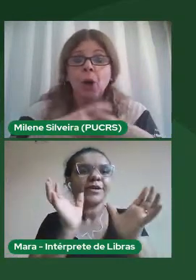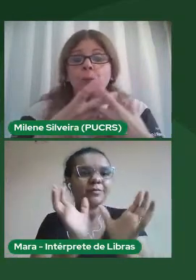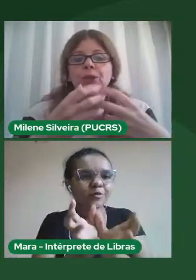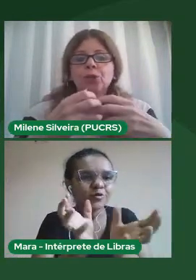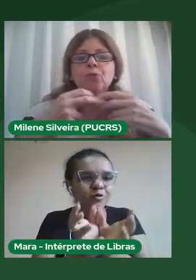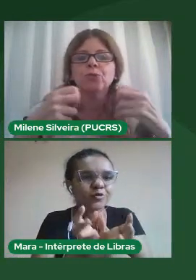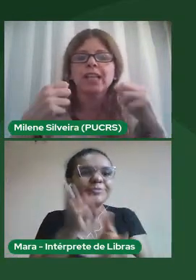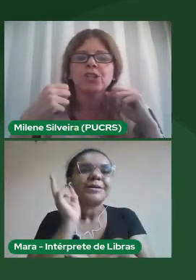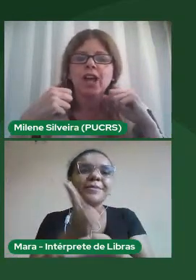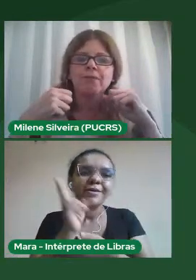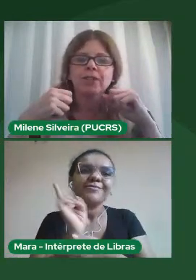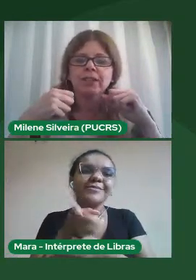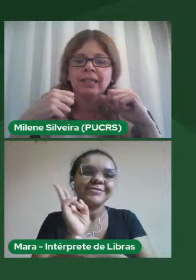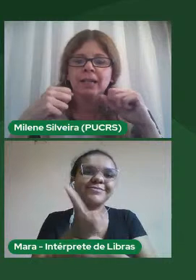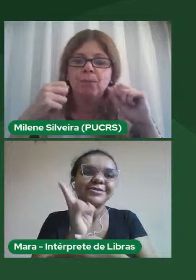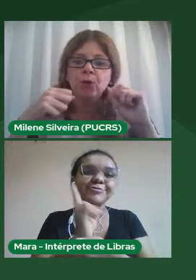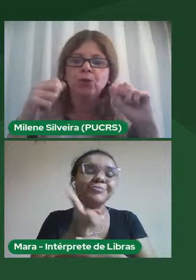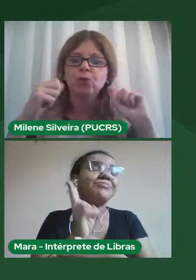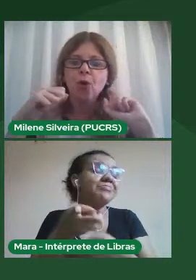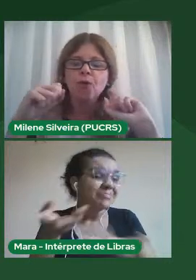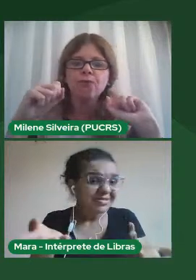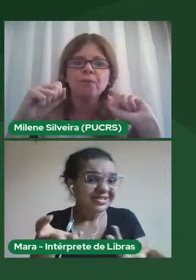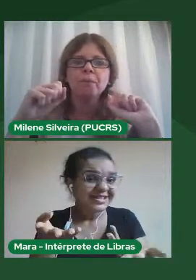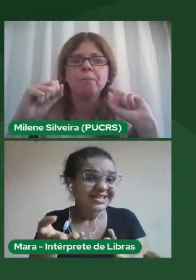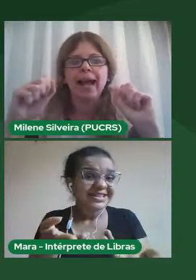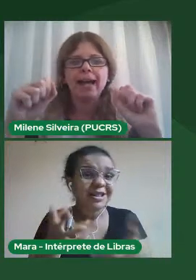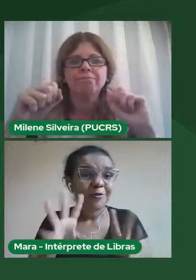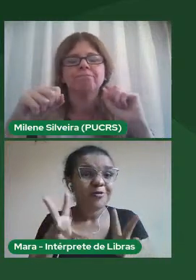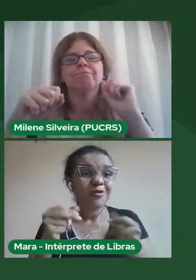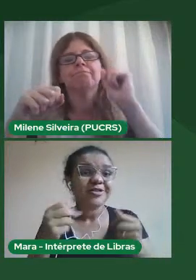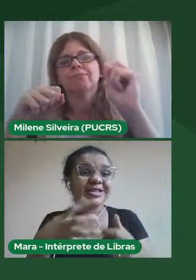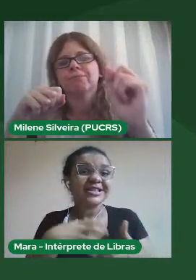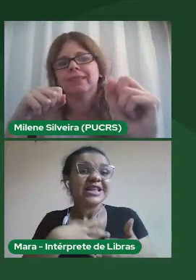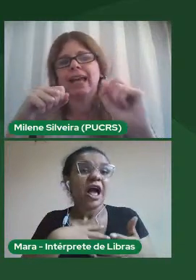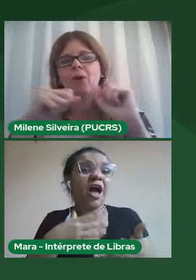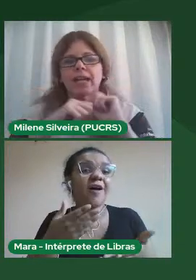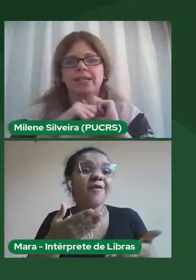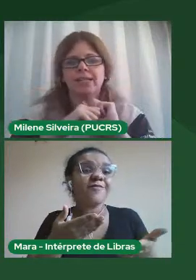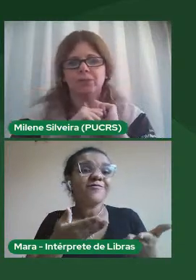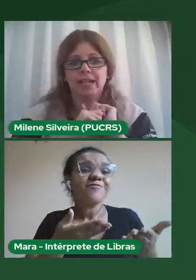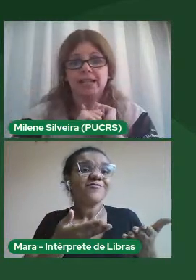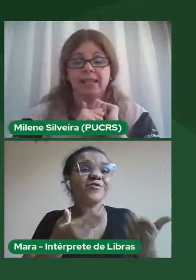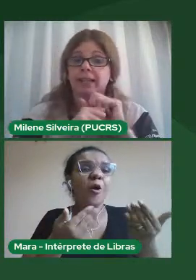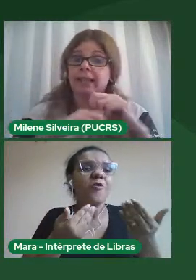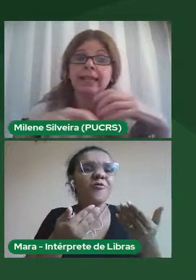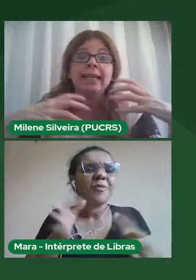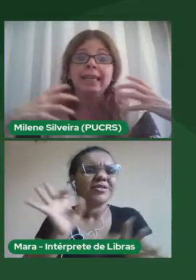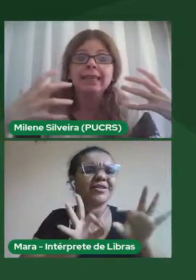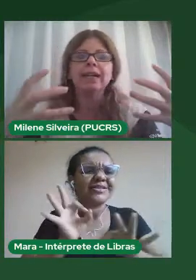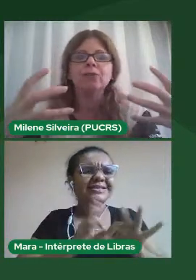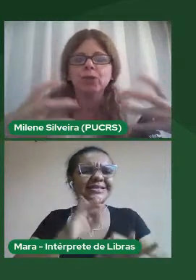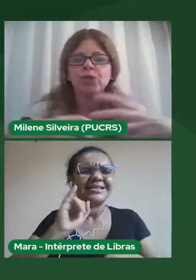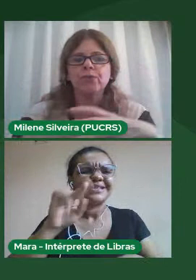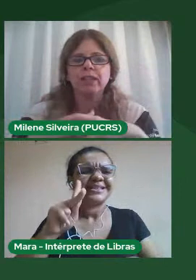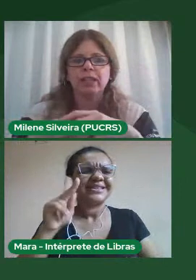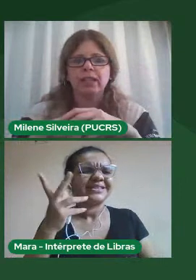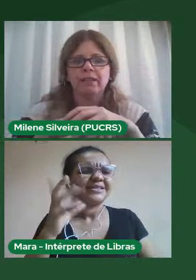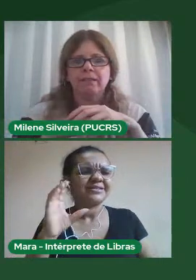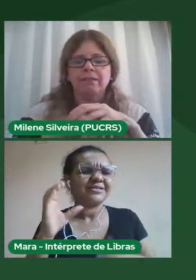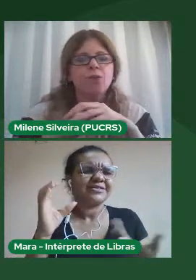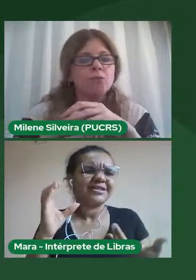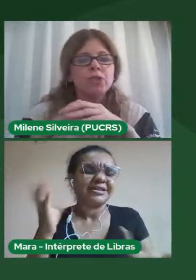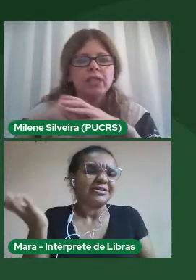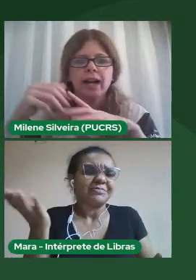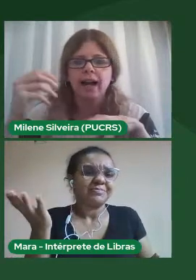organizando, porque todo mundo se achava muito novo para estar organizando o IHC. Então, eu tive que